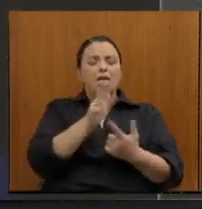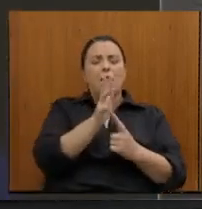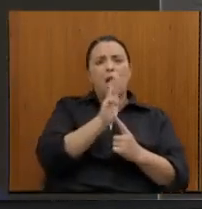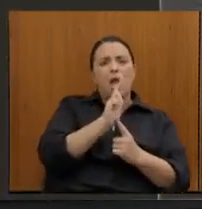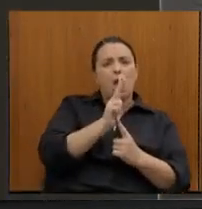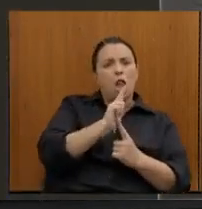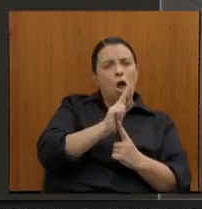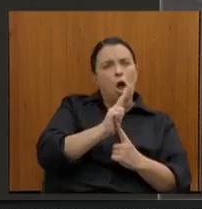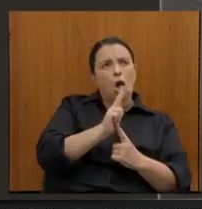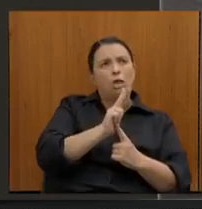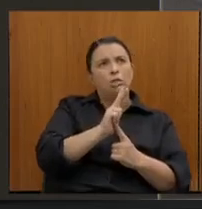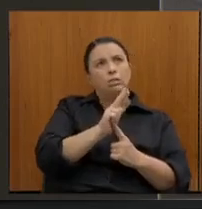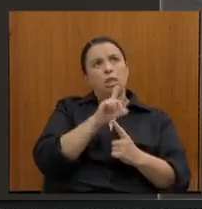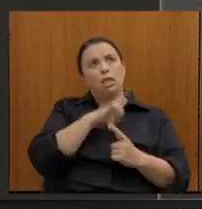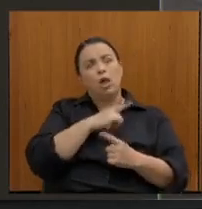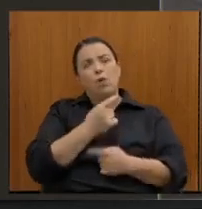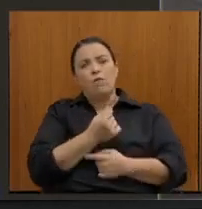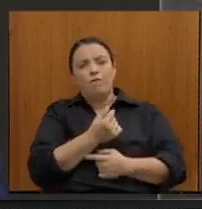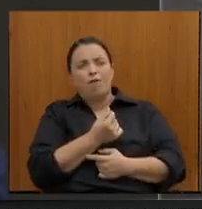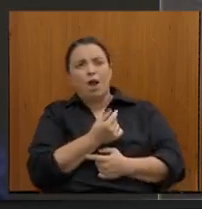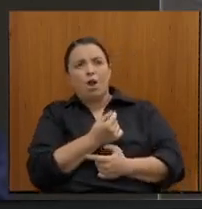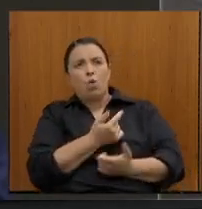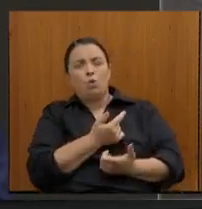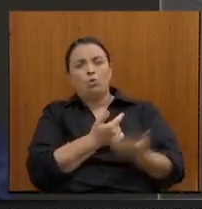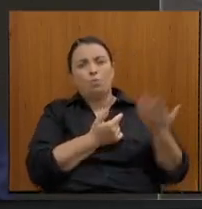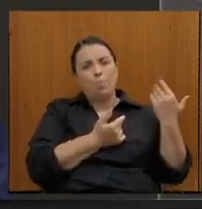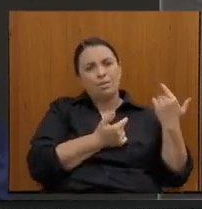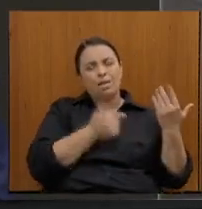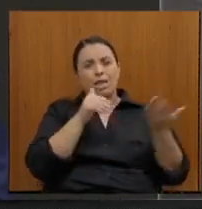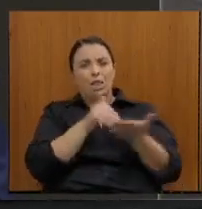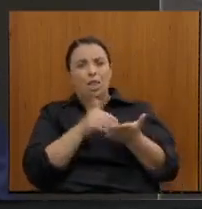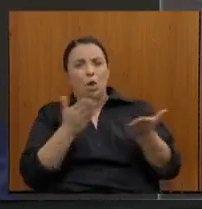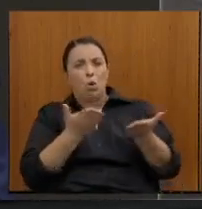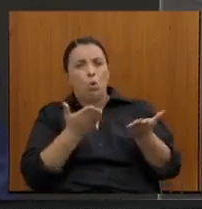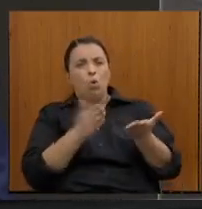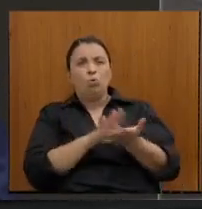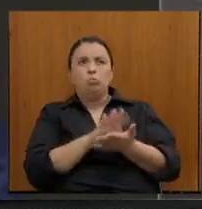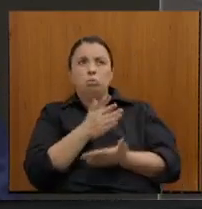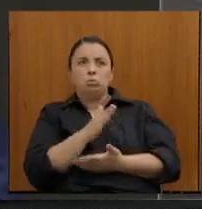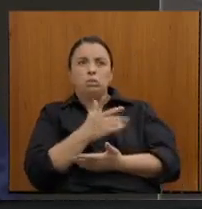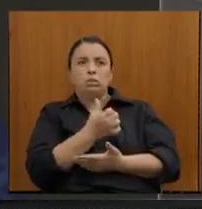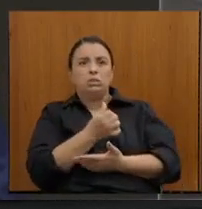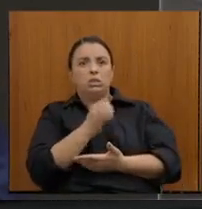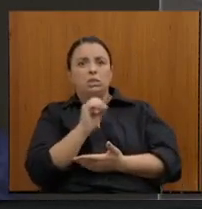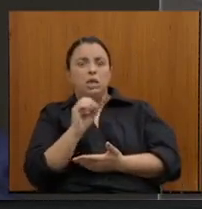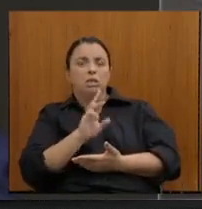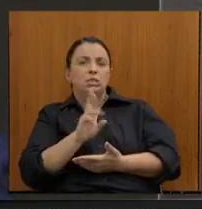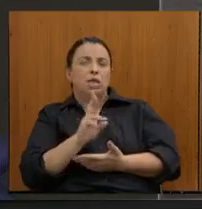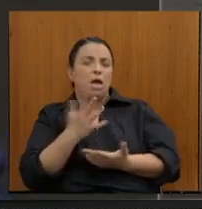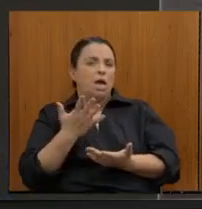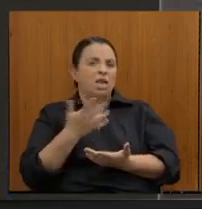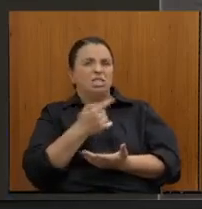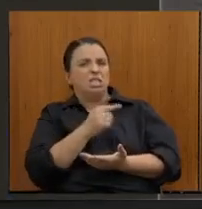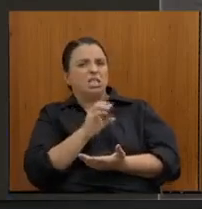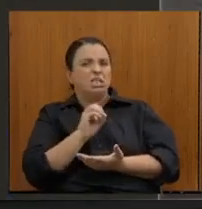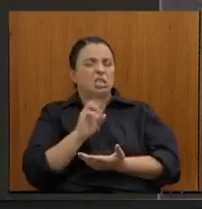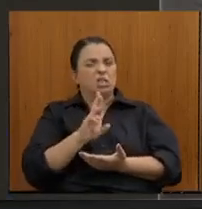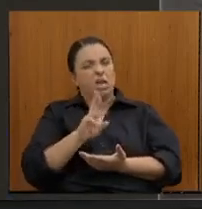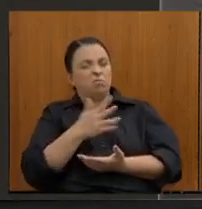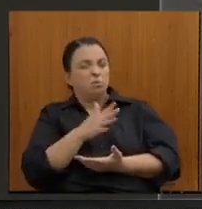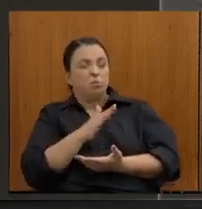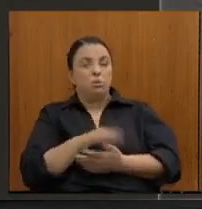daquela época para hoje atualizando a moeda da conta aí eu tô r$ 600 700reais um negócio né